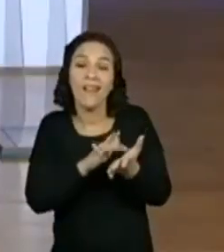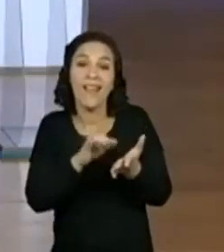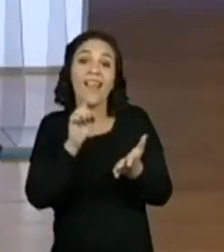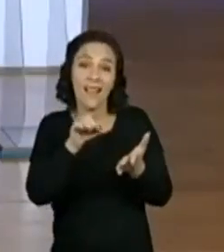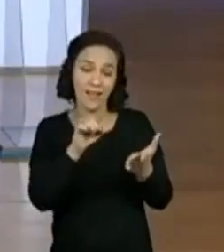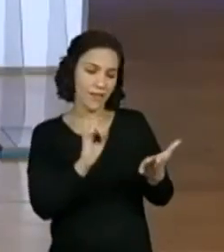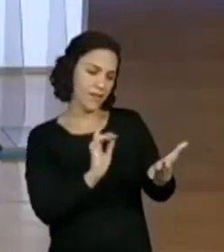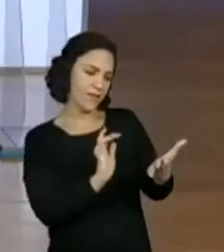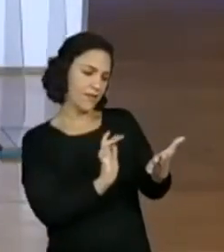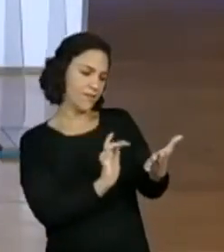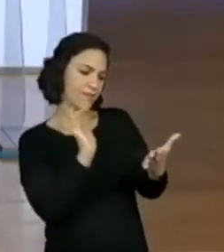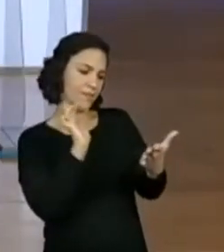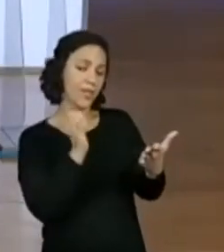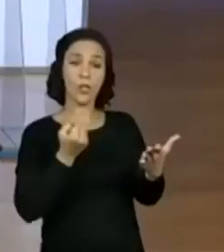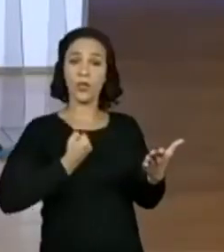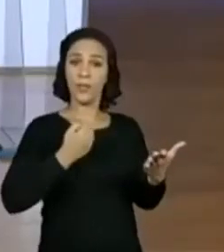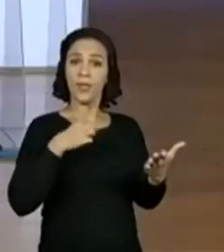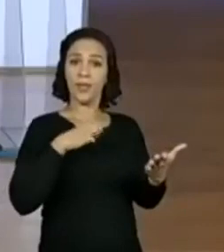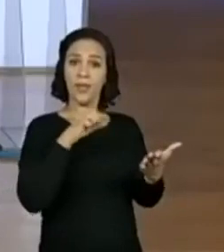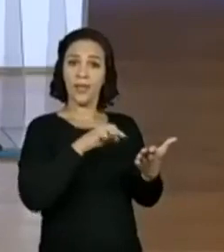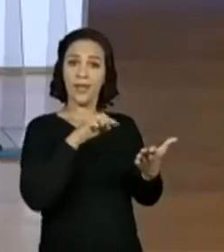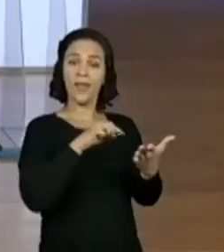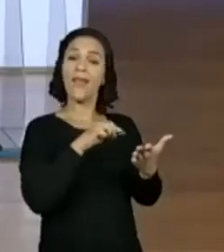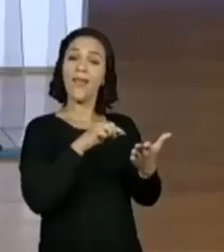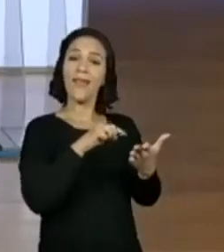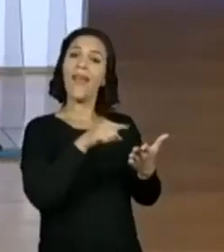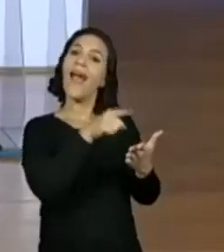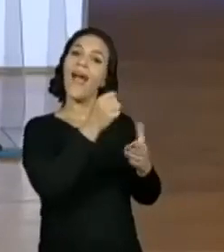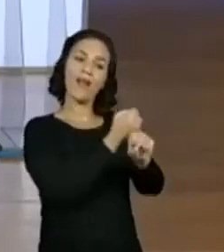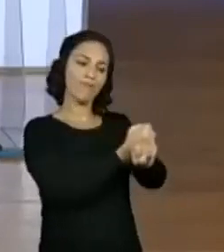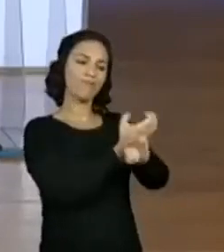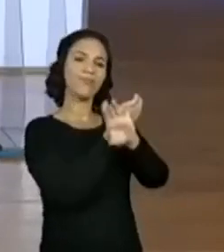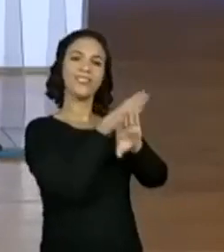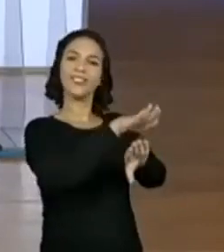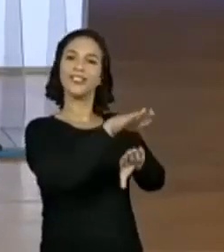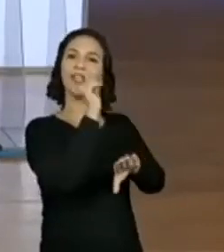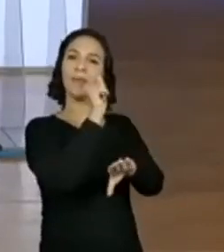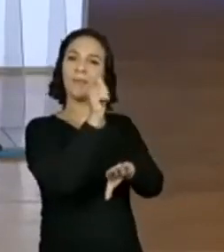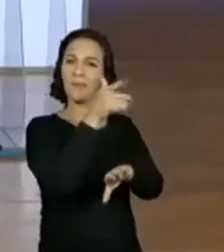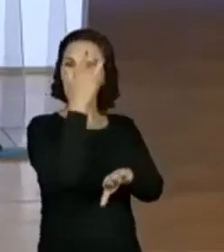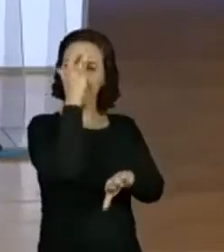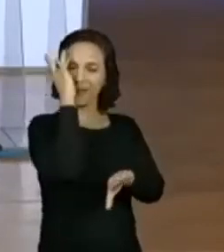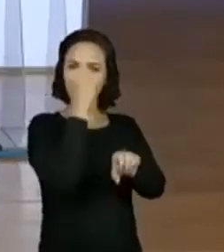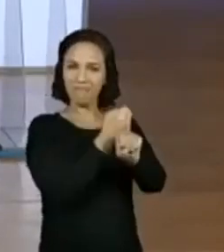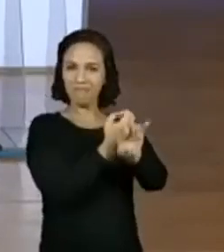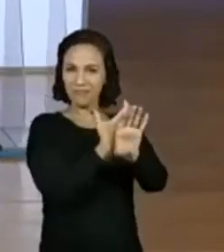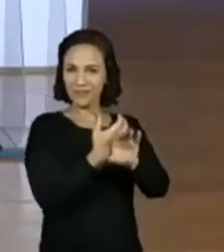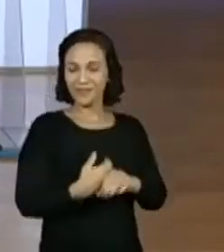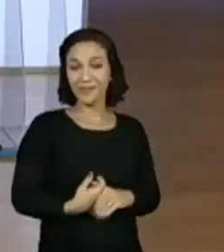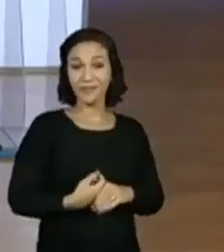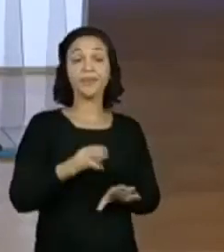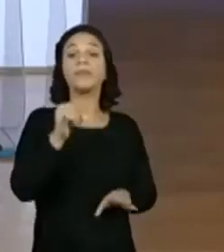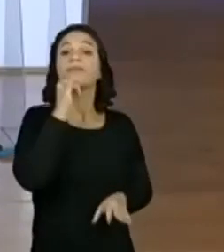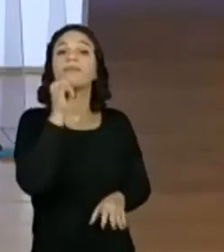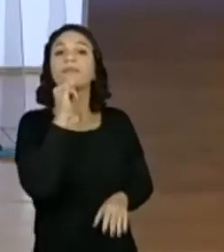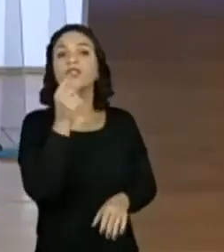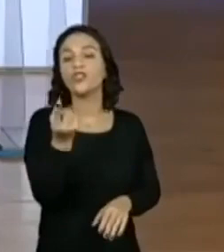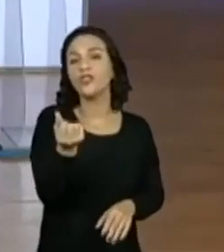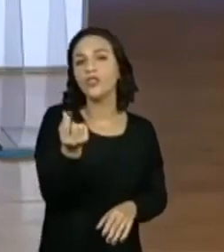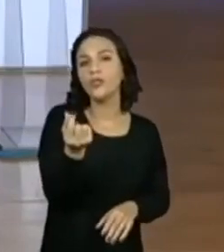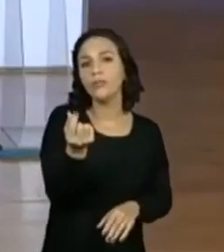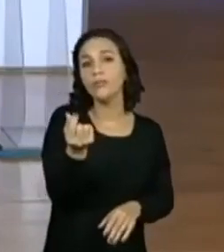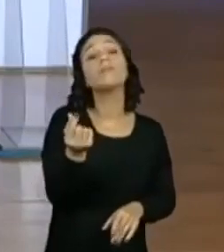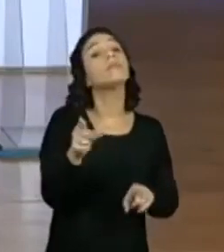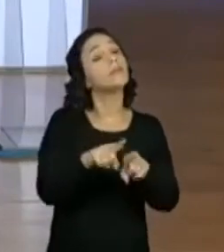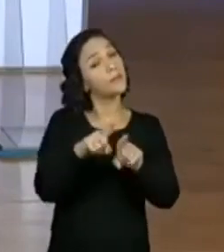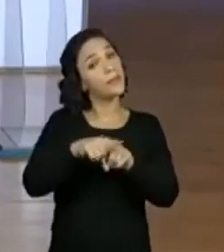touch, que também teria números, né, professora? Com certeza. E aí, tem números. Olha só, no dinheiro, nós também observamos os